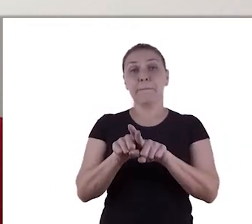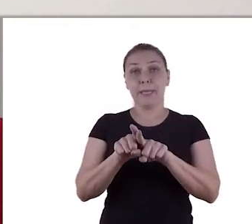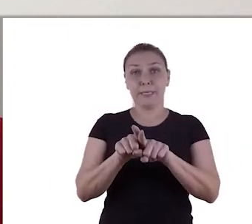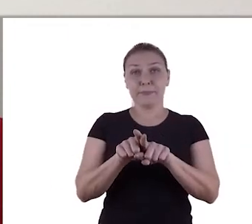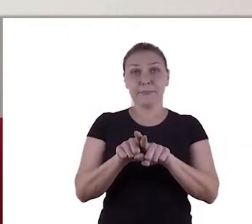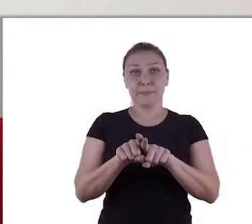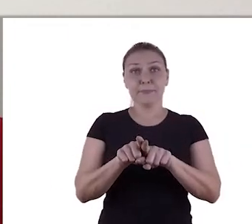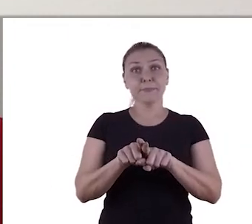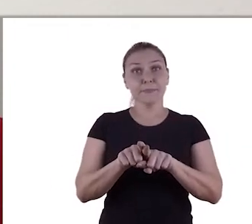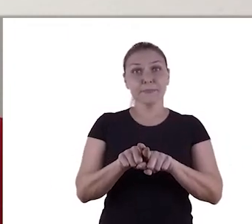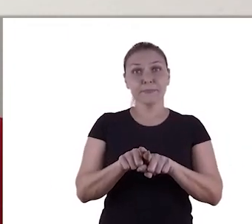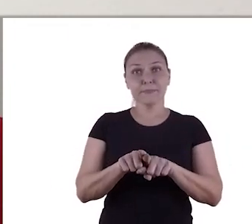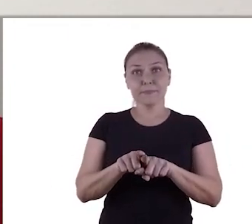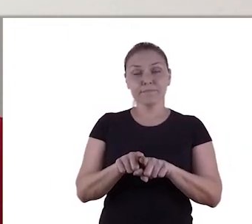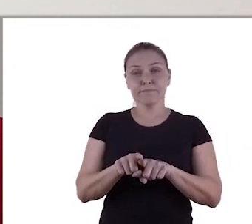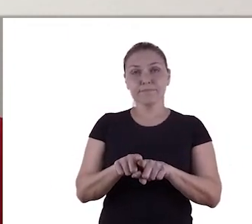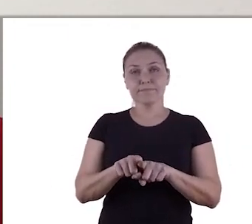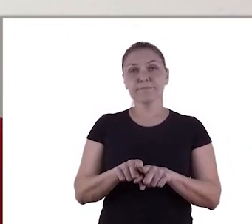também, elas